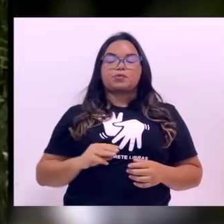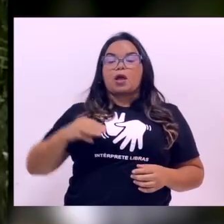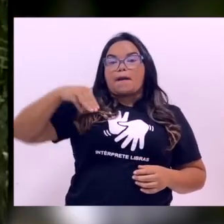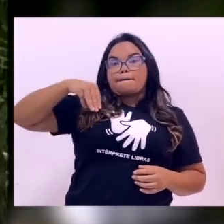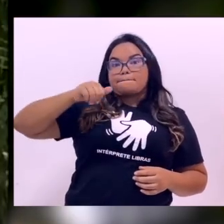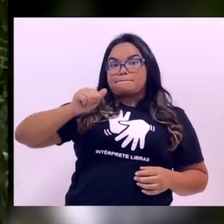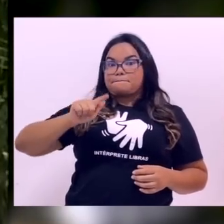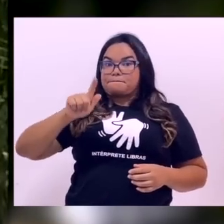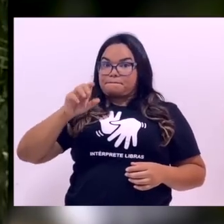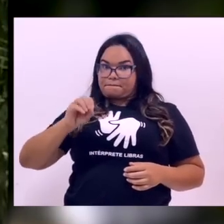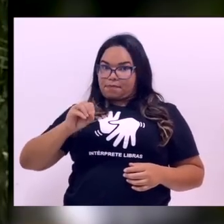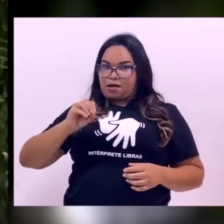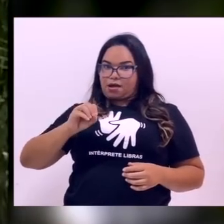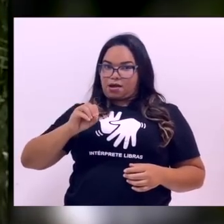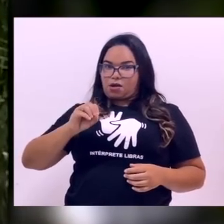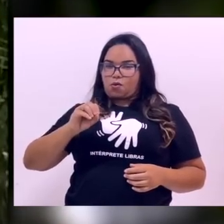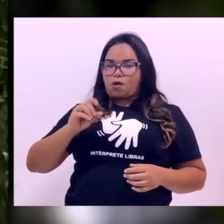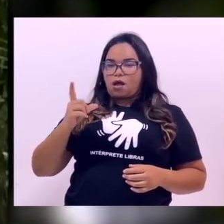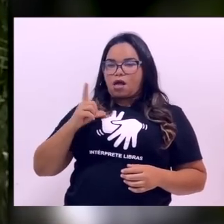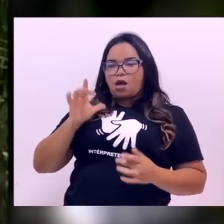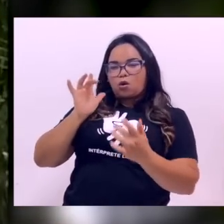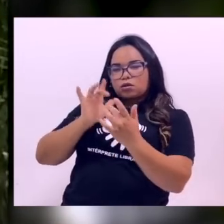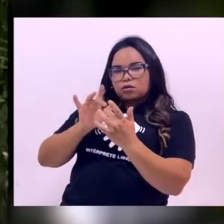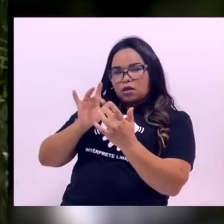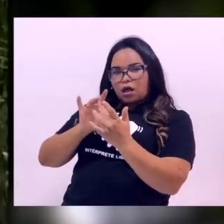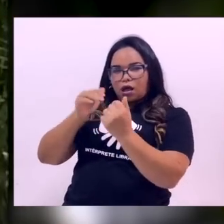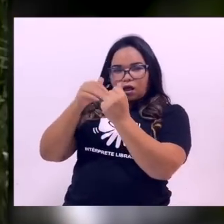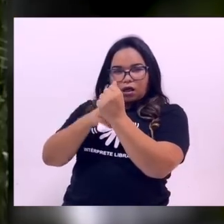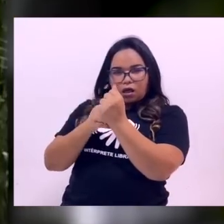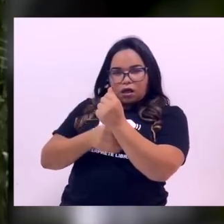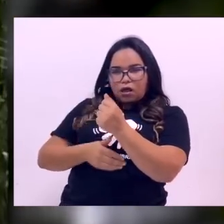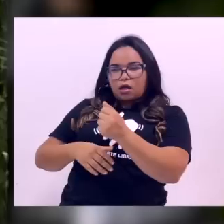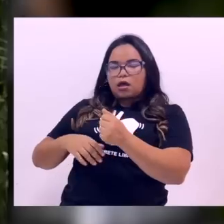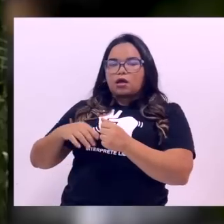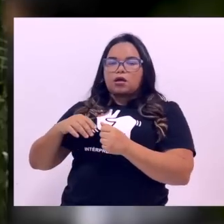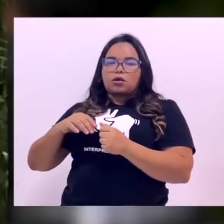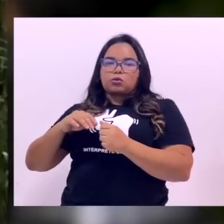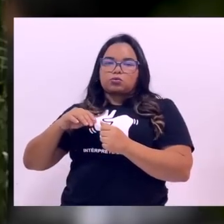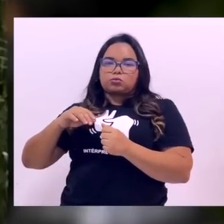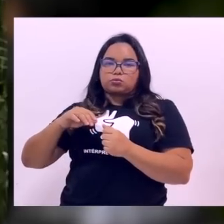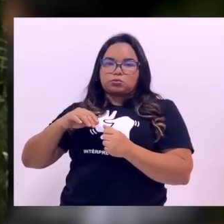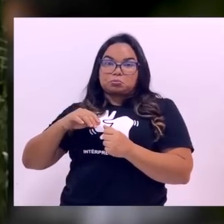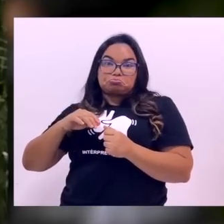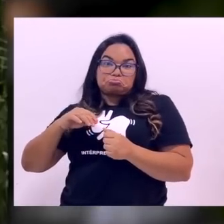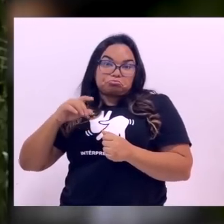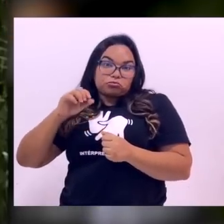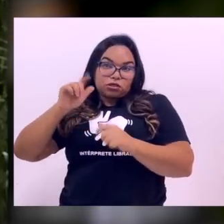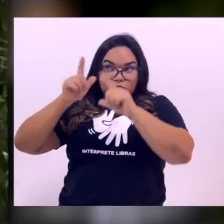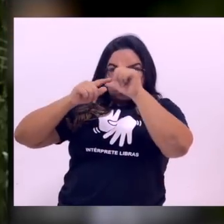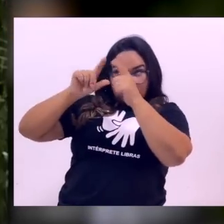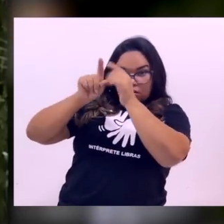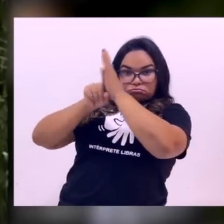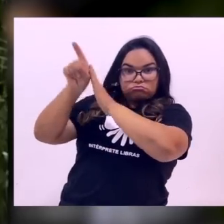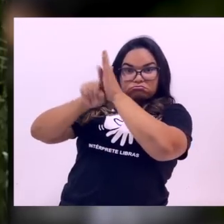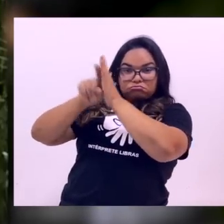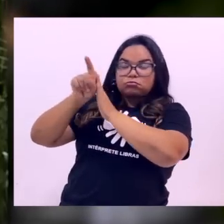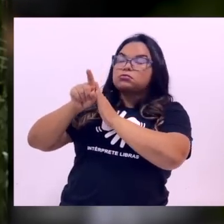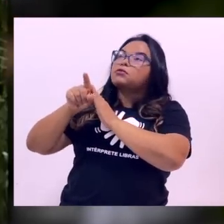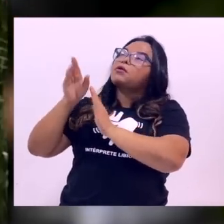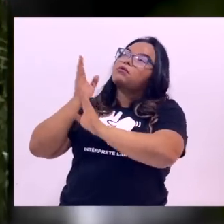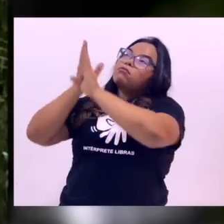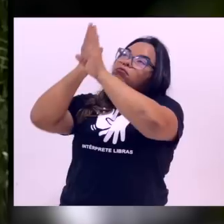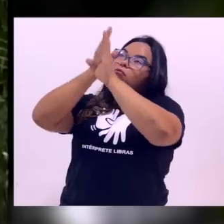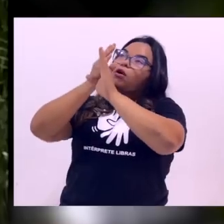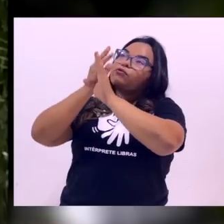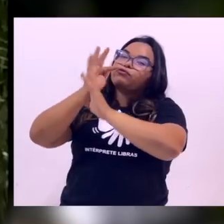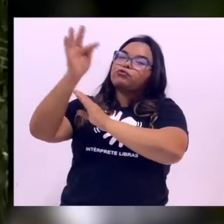usaria a comunicação com o mundo oculto para descobrir, e os astrólogos iam olhar para as estrelas e diriam o que